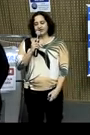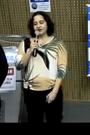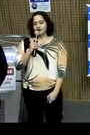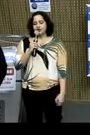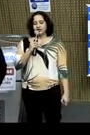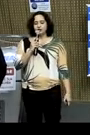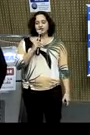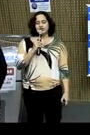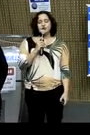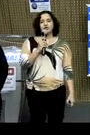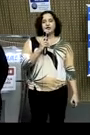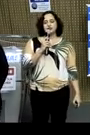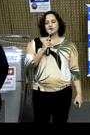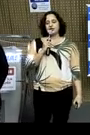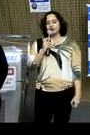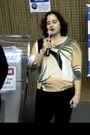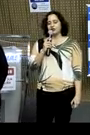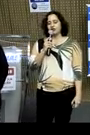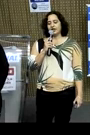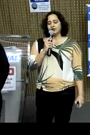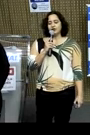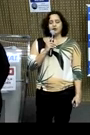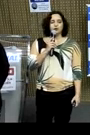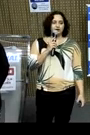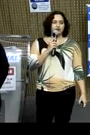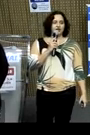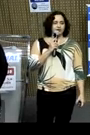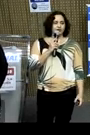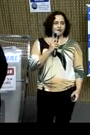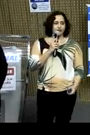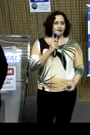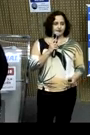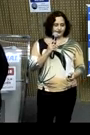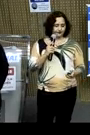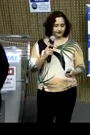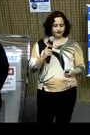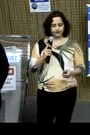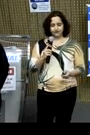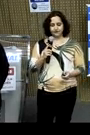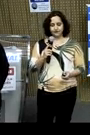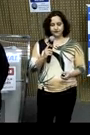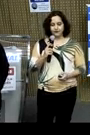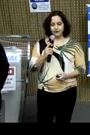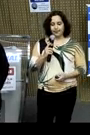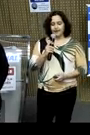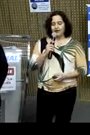para analisar os indicadores seriam as análises dos relatórios gerados por banco de dados do eSUS.